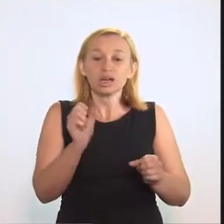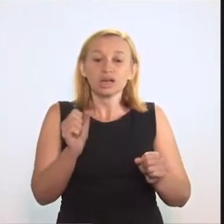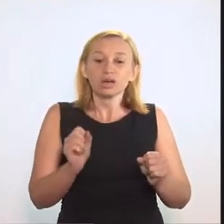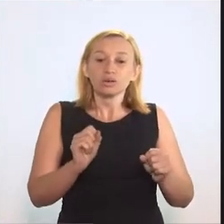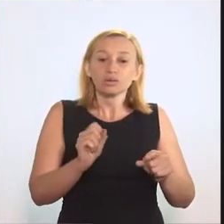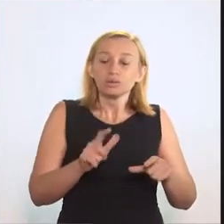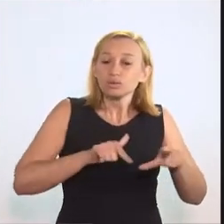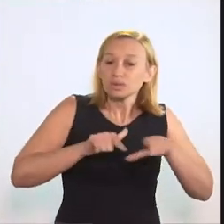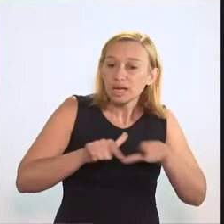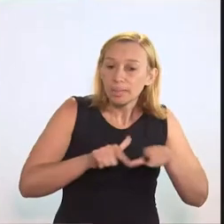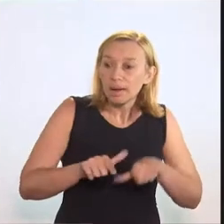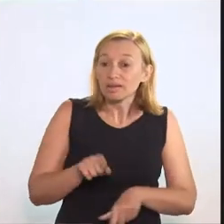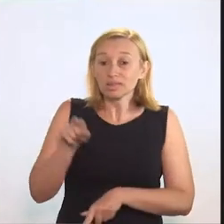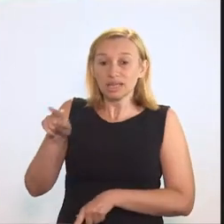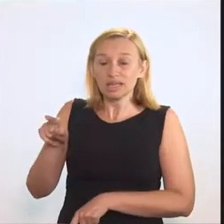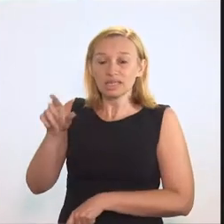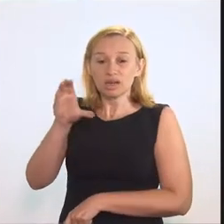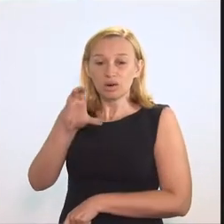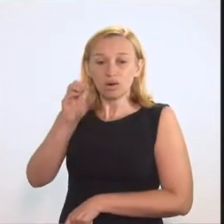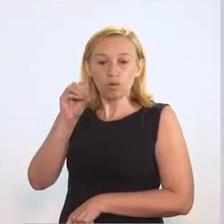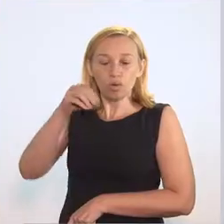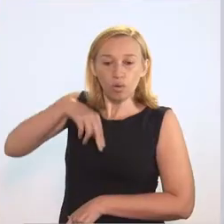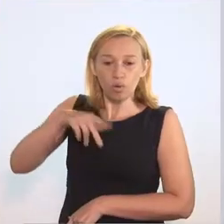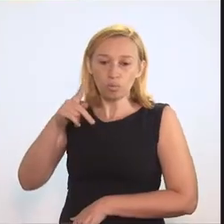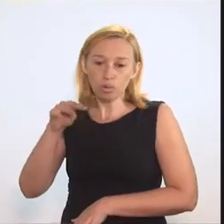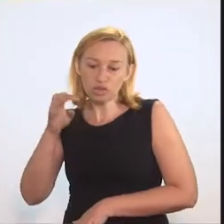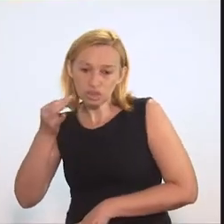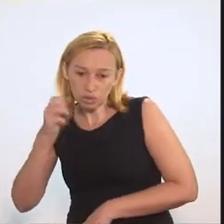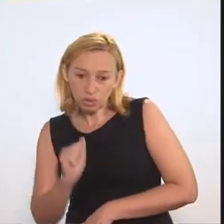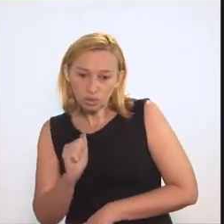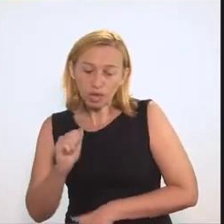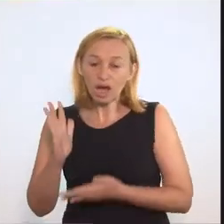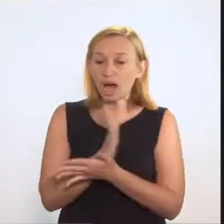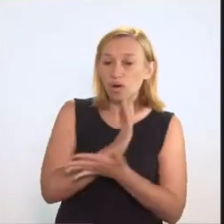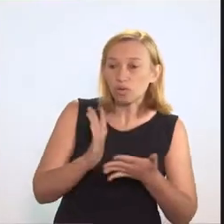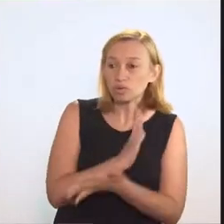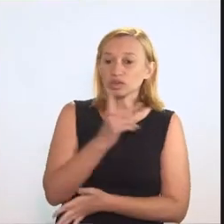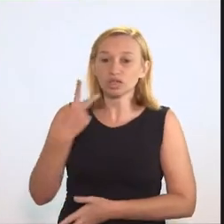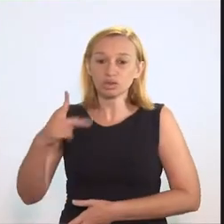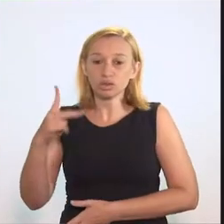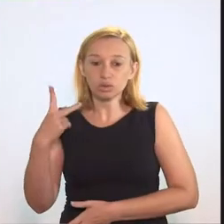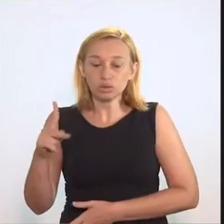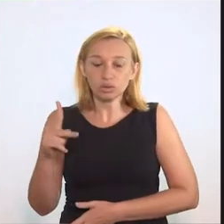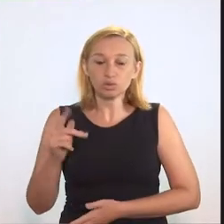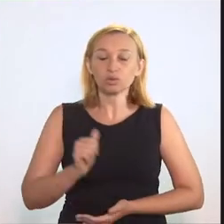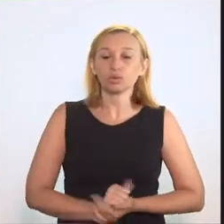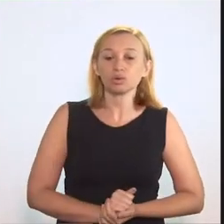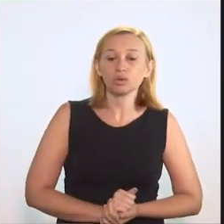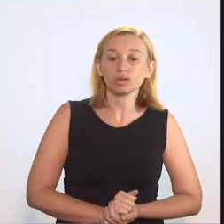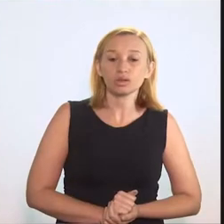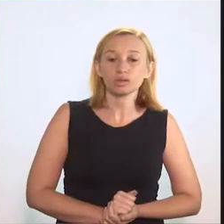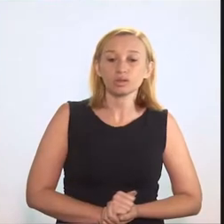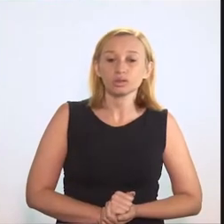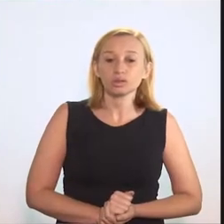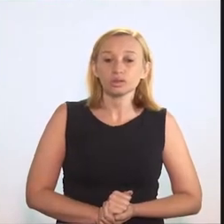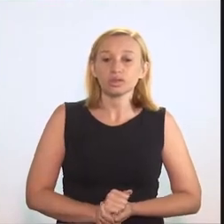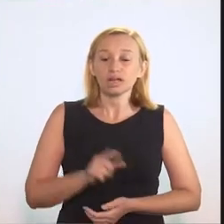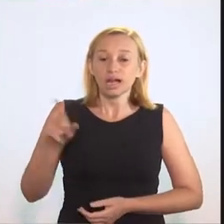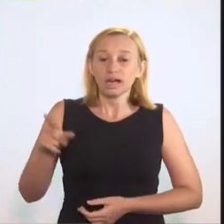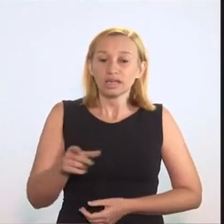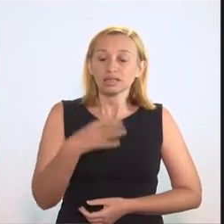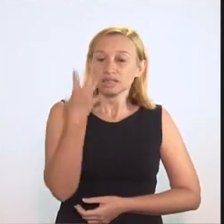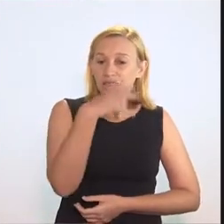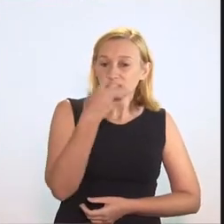a obra dessas compositoras. Né? Algumas delas, até na sua performance ali no